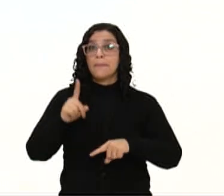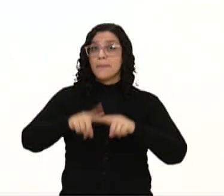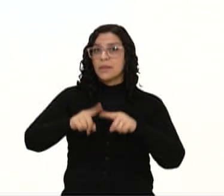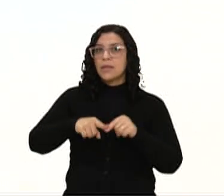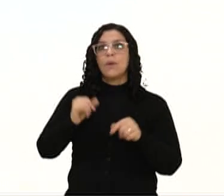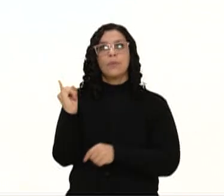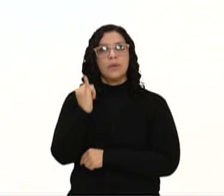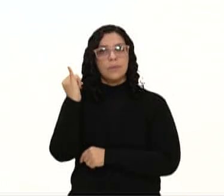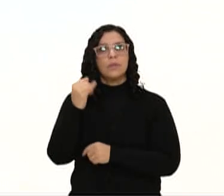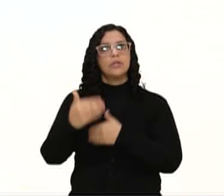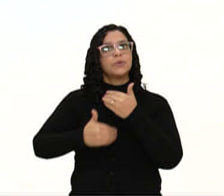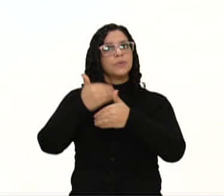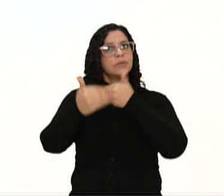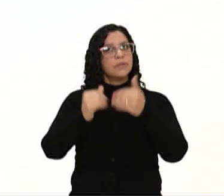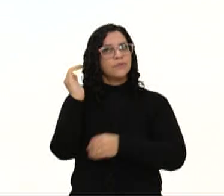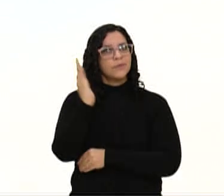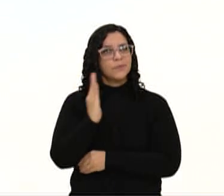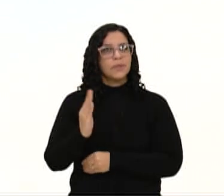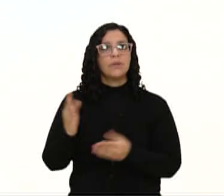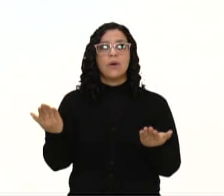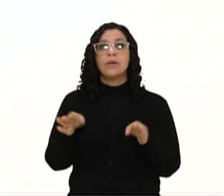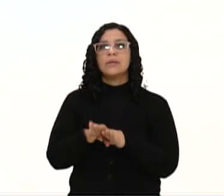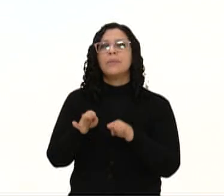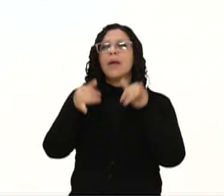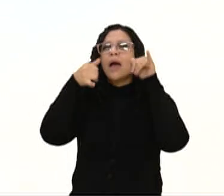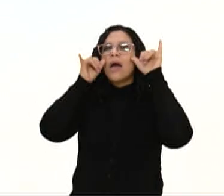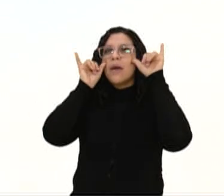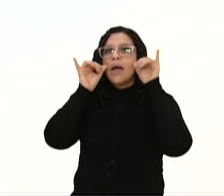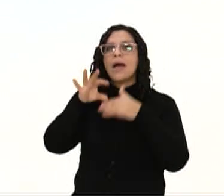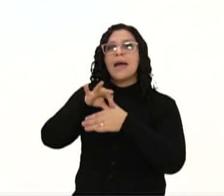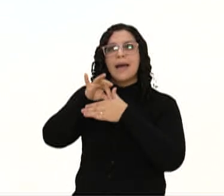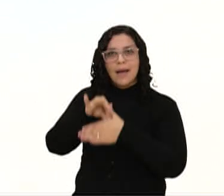produtos importantes para esse desenvolvimento. E da pecuária,